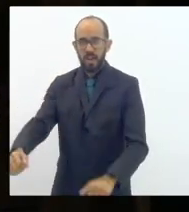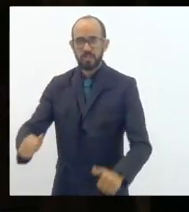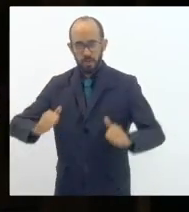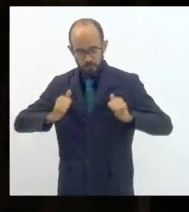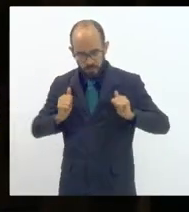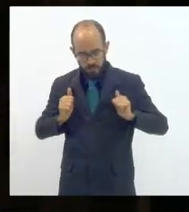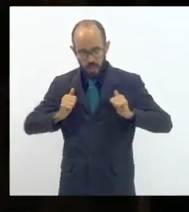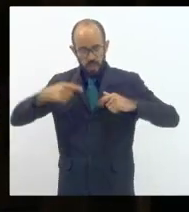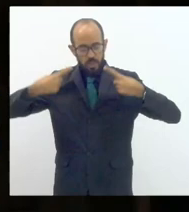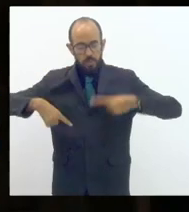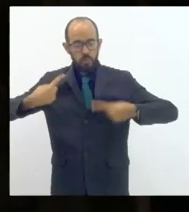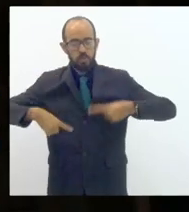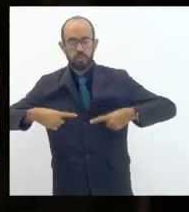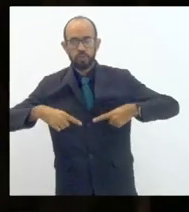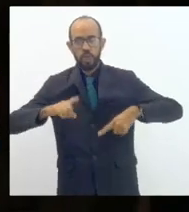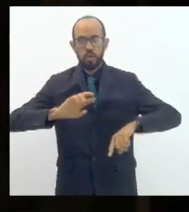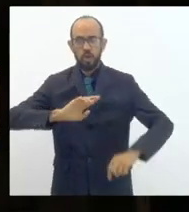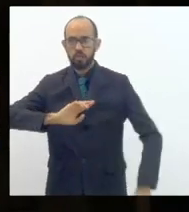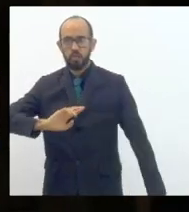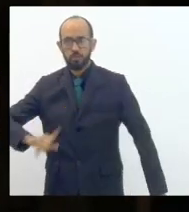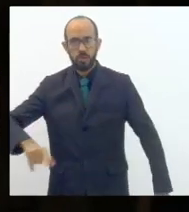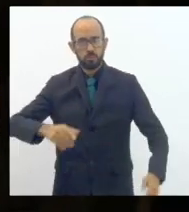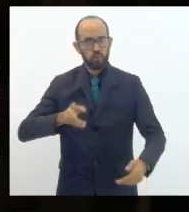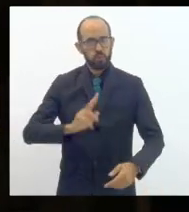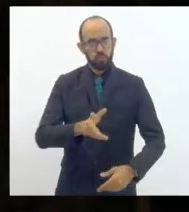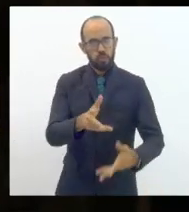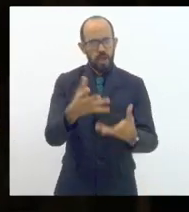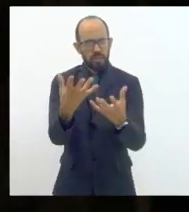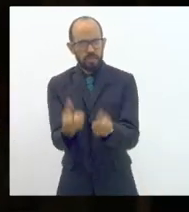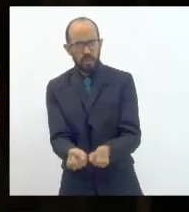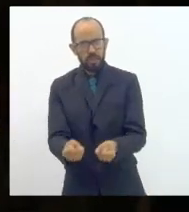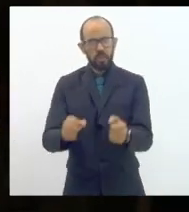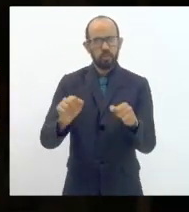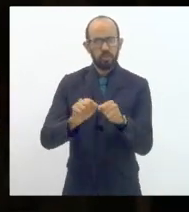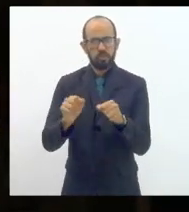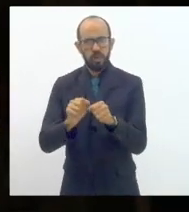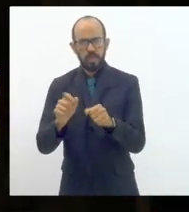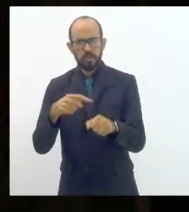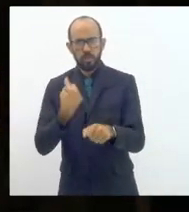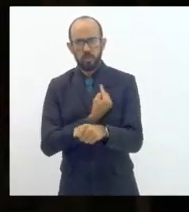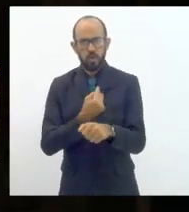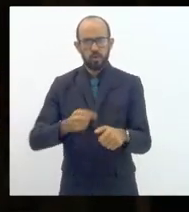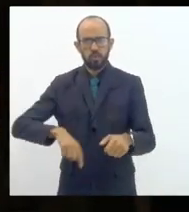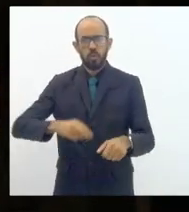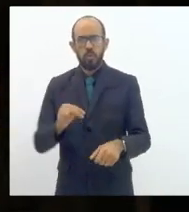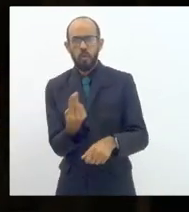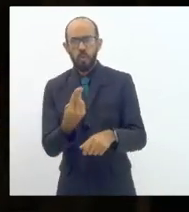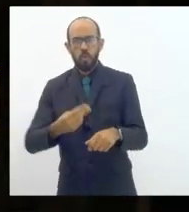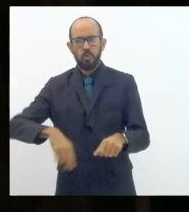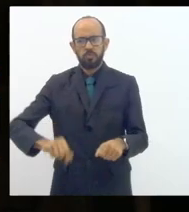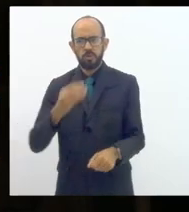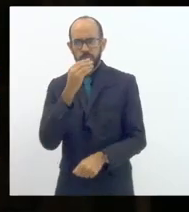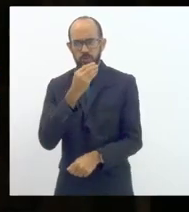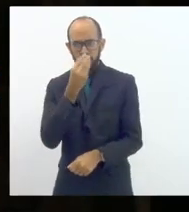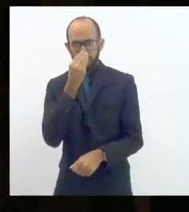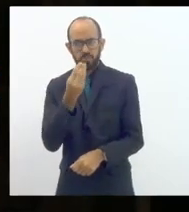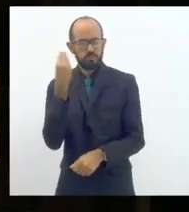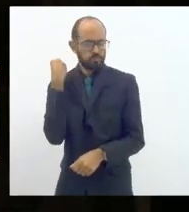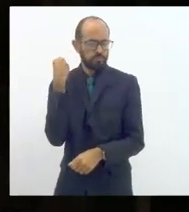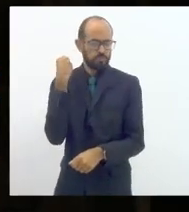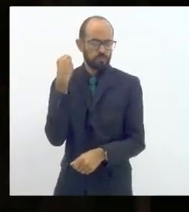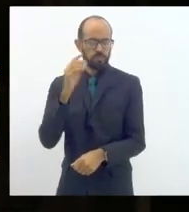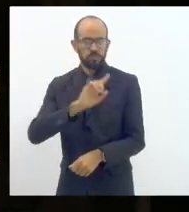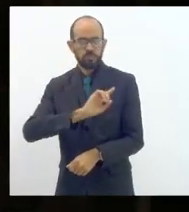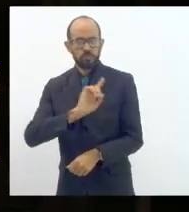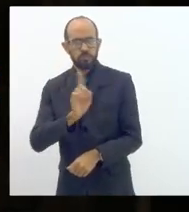política. Nós não vamos continuar aceitando o que fazem com a gente ou, inclusive, vamos deixar ser passados para trás.